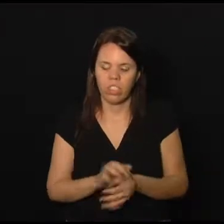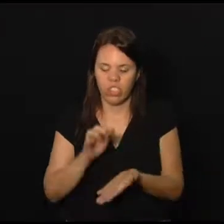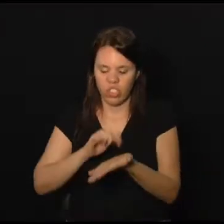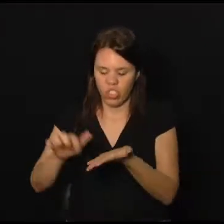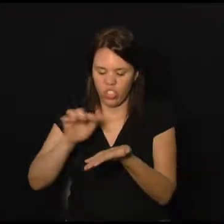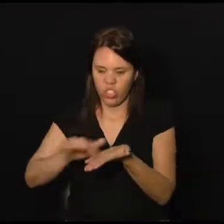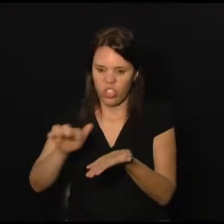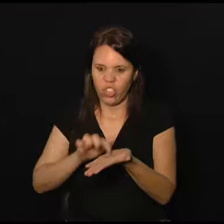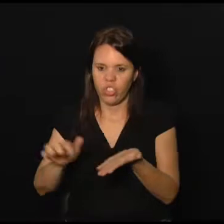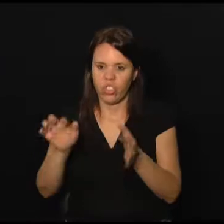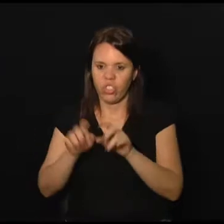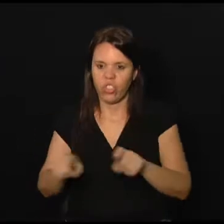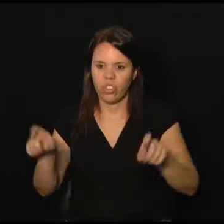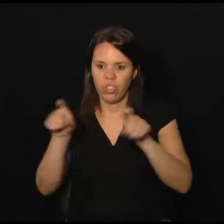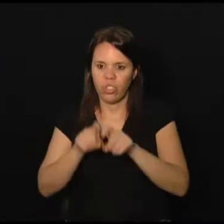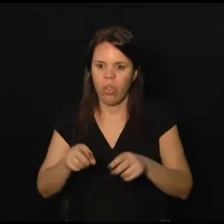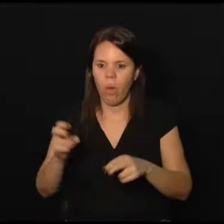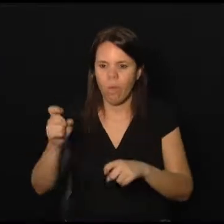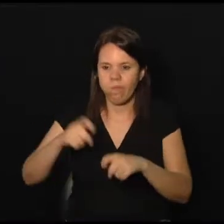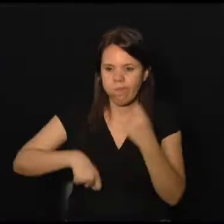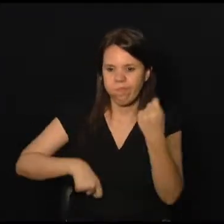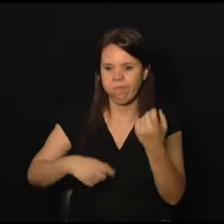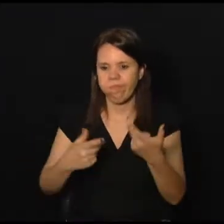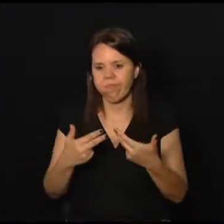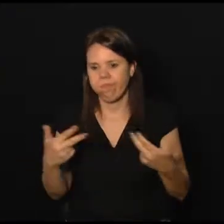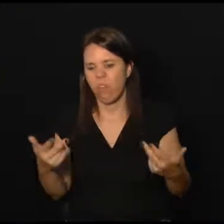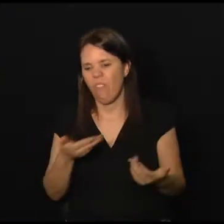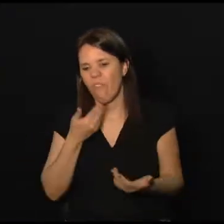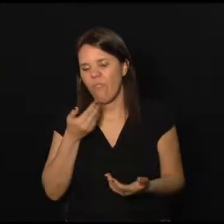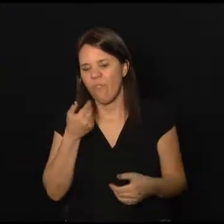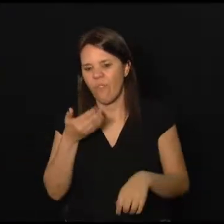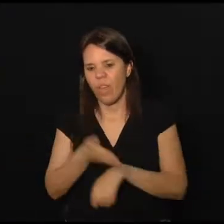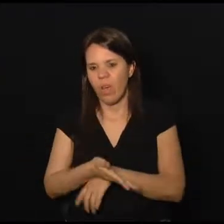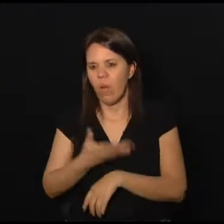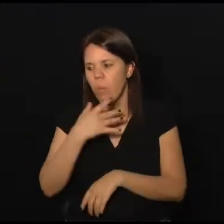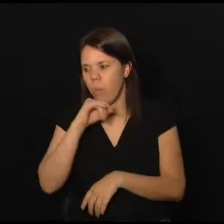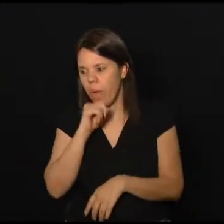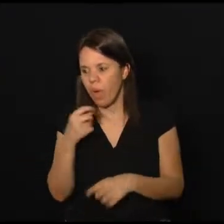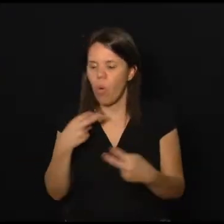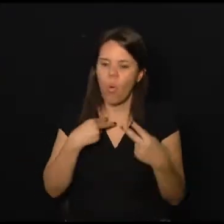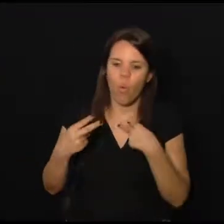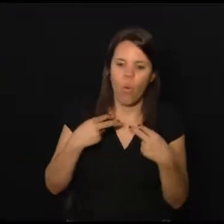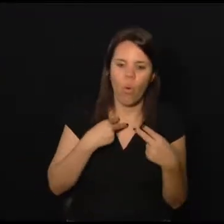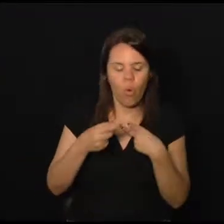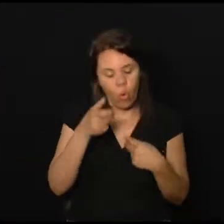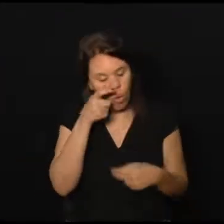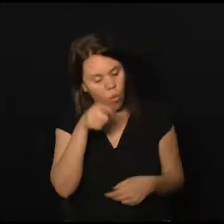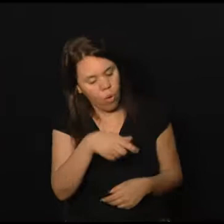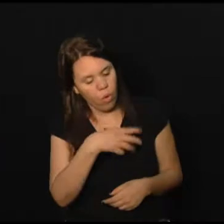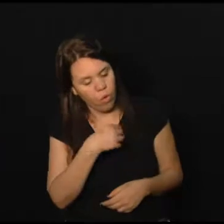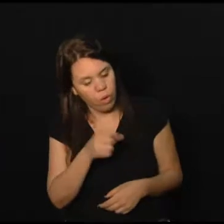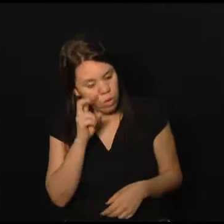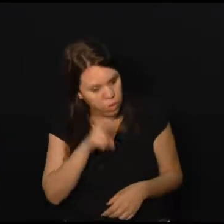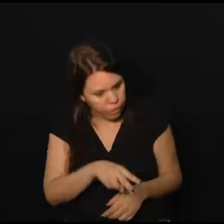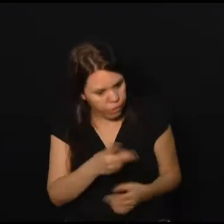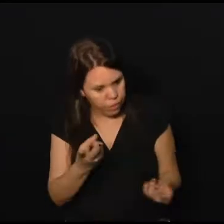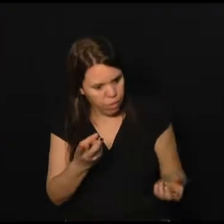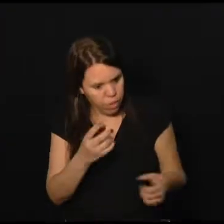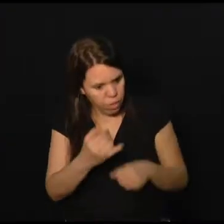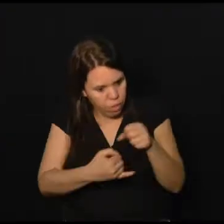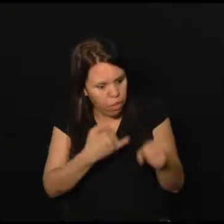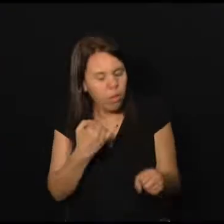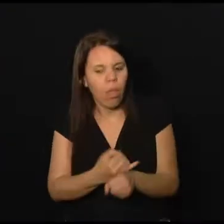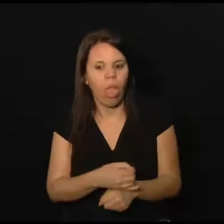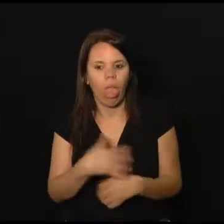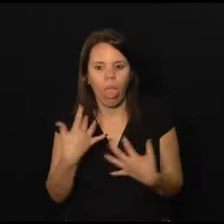digital, pela pornografia, tem um acesso fácil. Às vezes o pai está tão ocupado que não está vendo o que o filho está fazendo na internet.